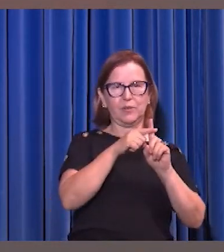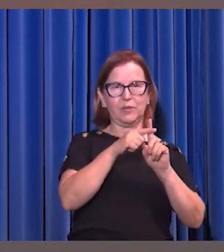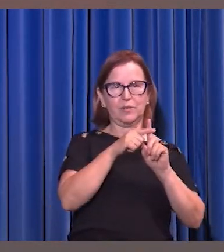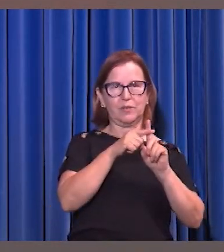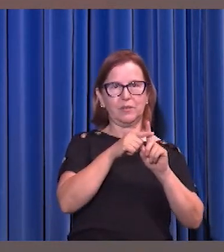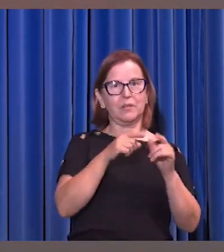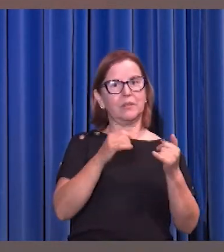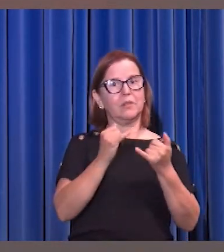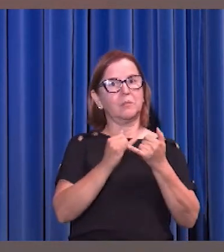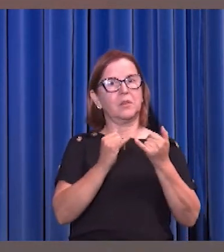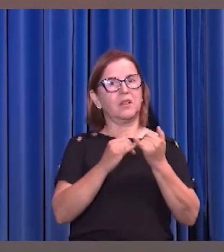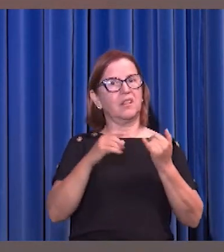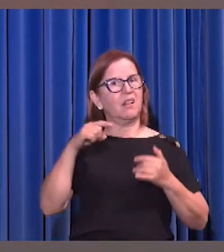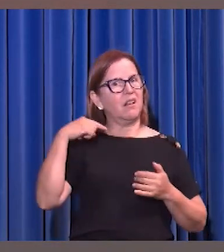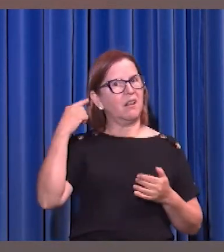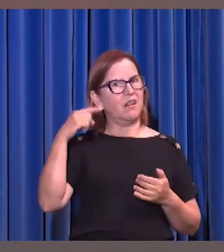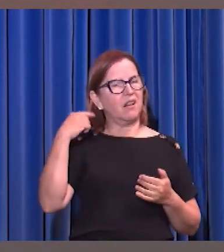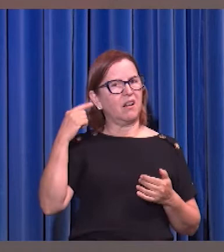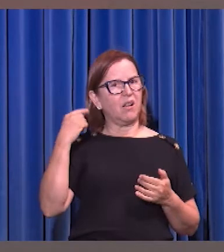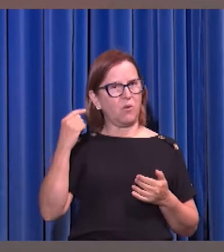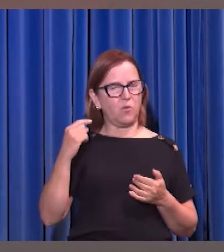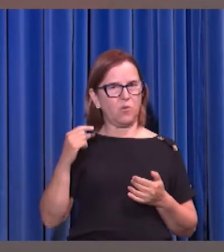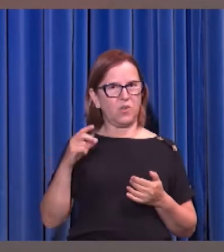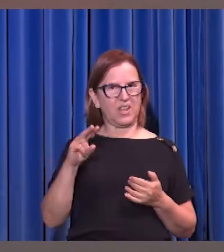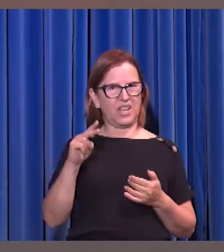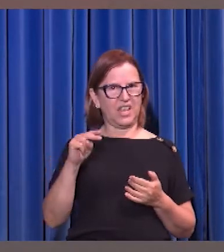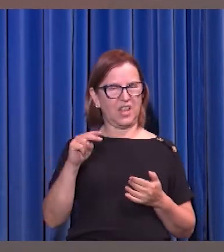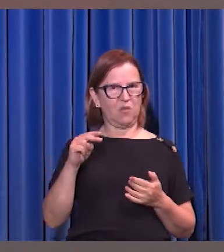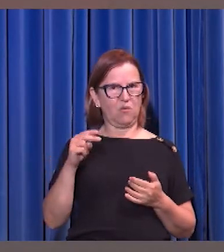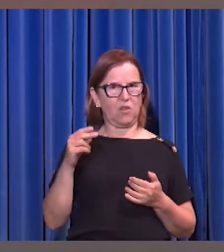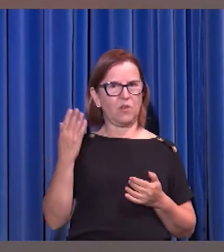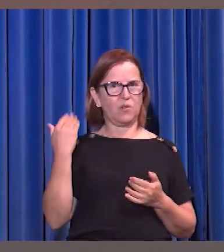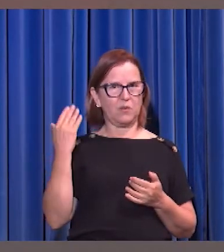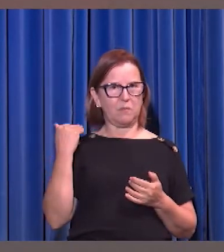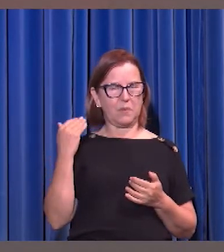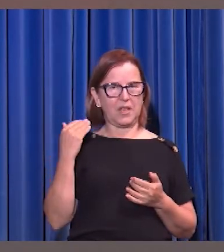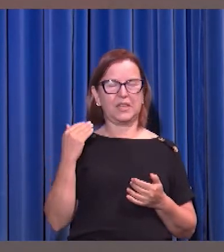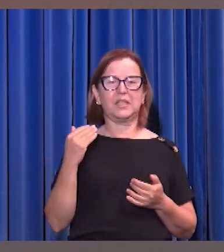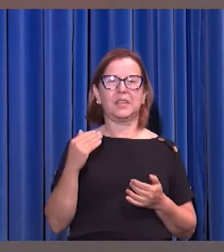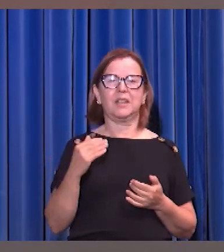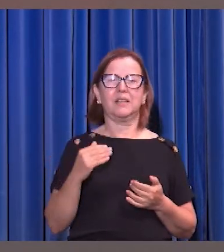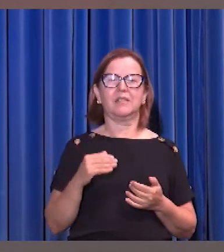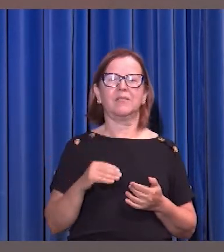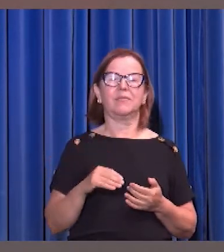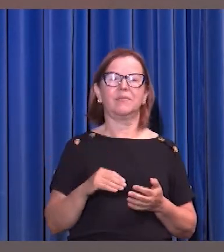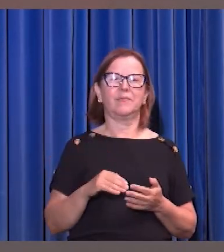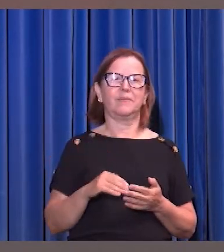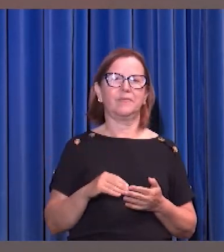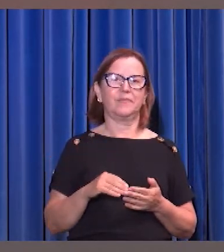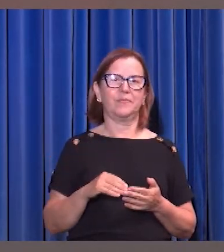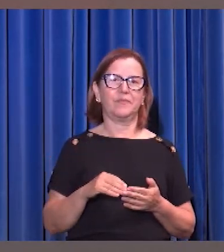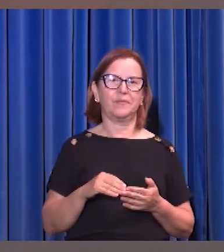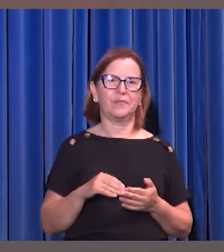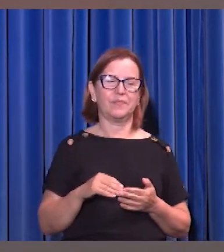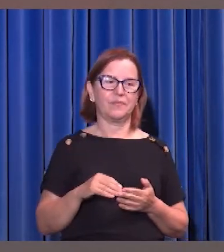absurdo. A mesma loucura que era para os israelitas. A mesma coisa.